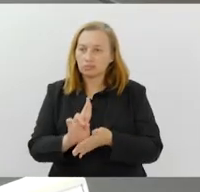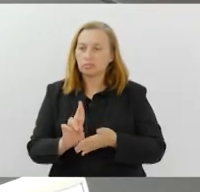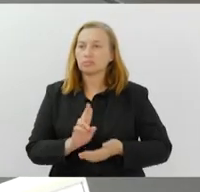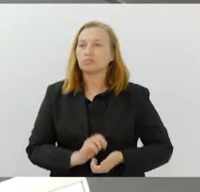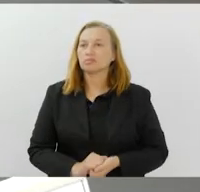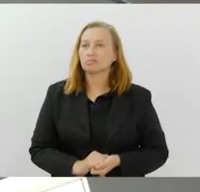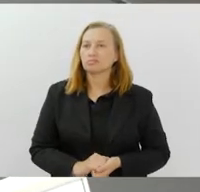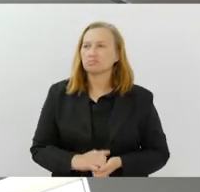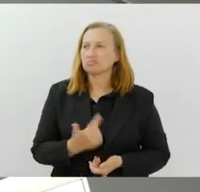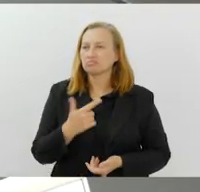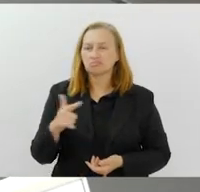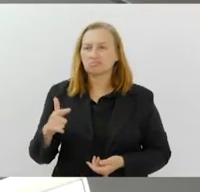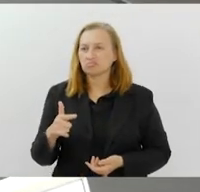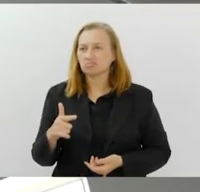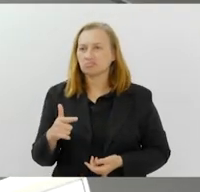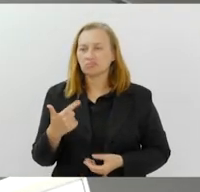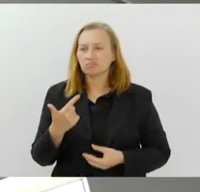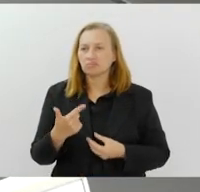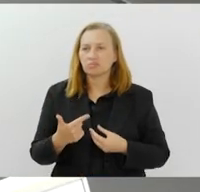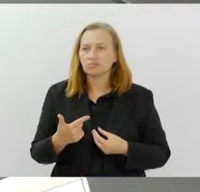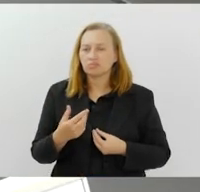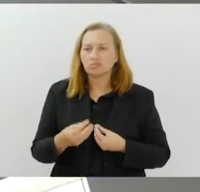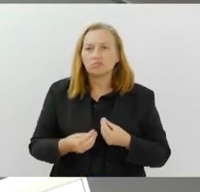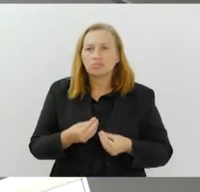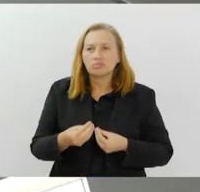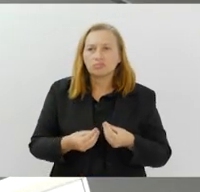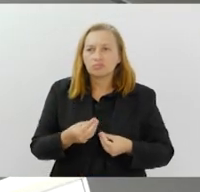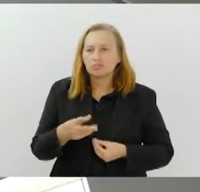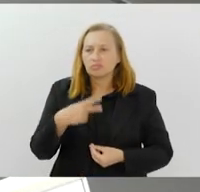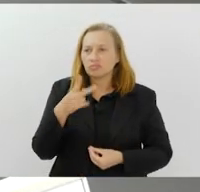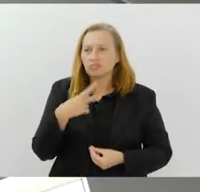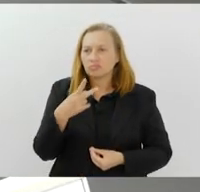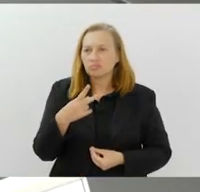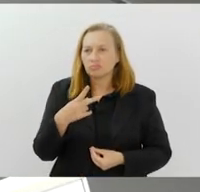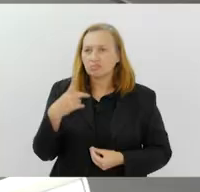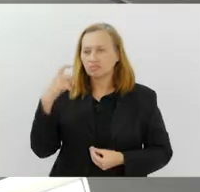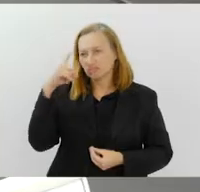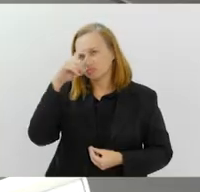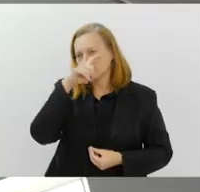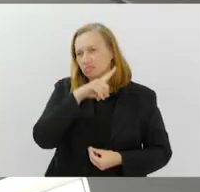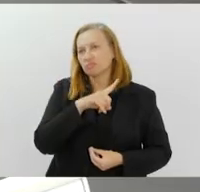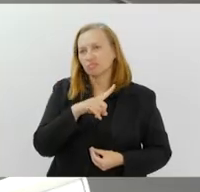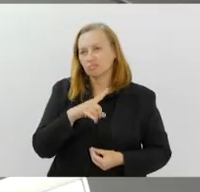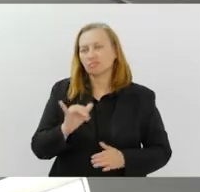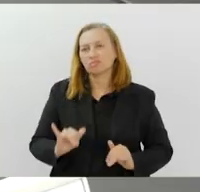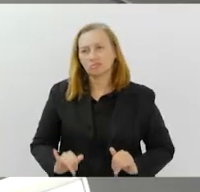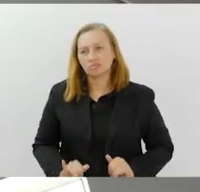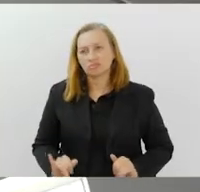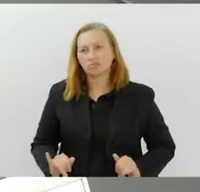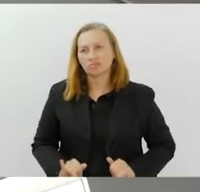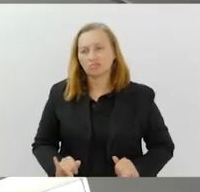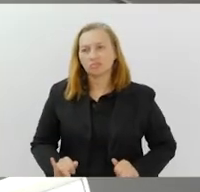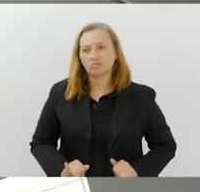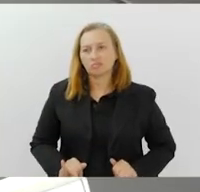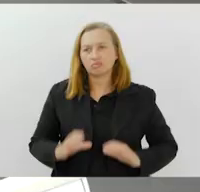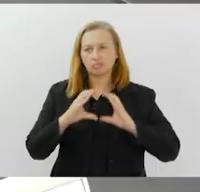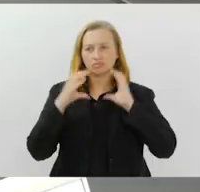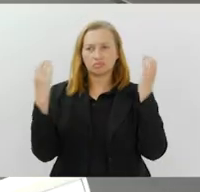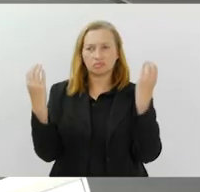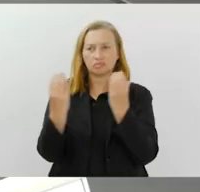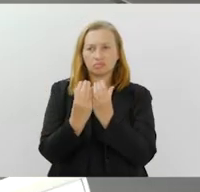não tem palavra para dizer o qu tá sendo forte foi muito duro de conta er conferencia